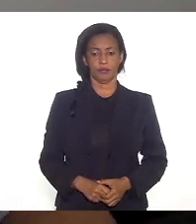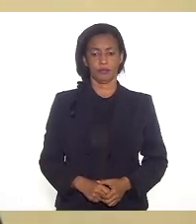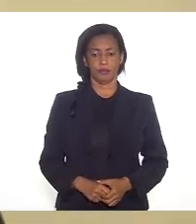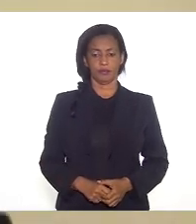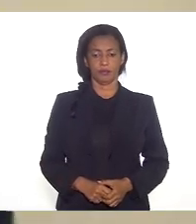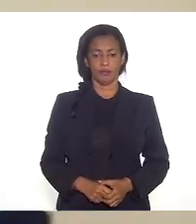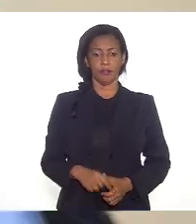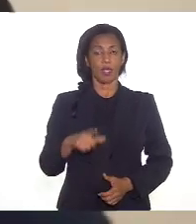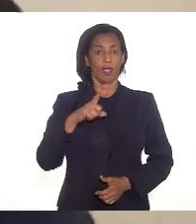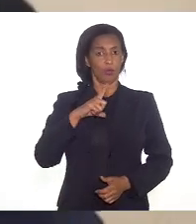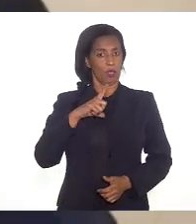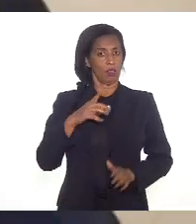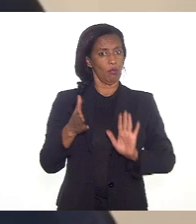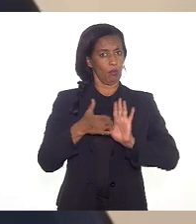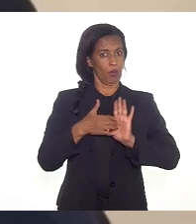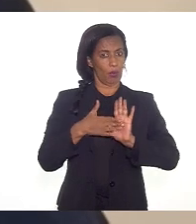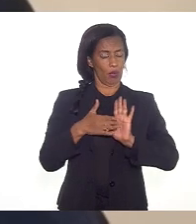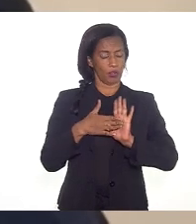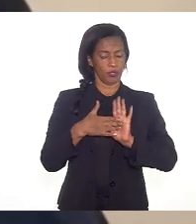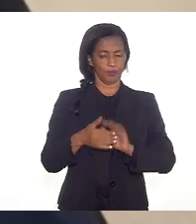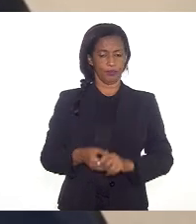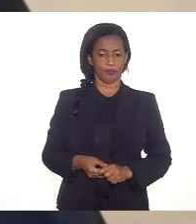Eu tenho uma proposta aqui, Valdec.